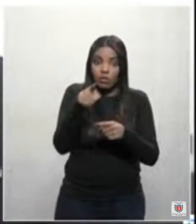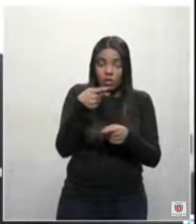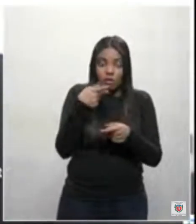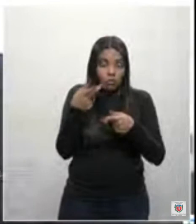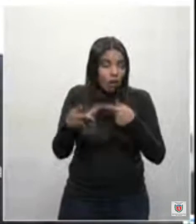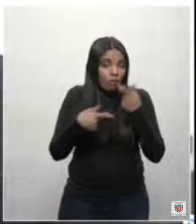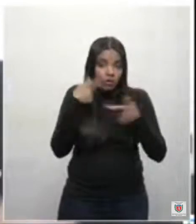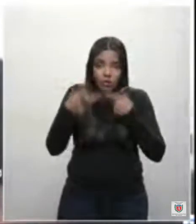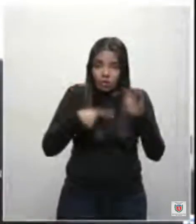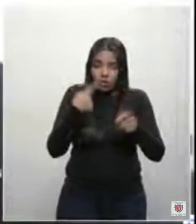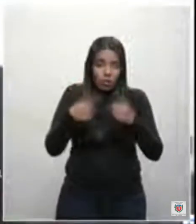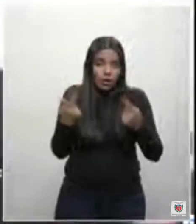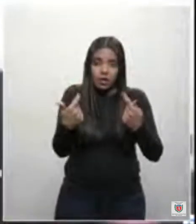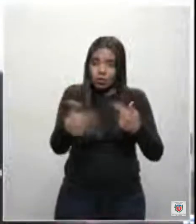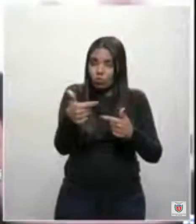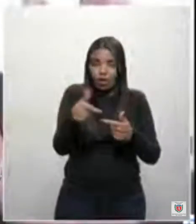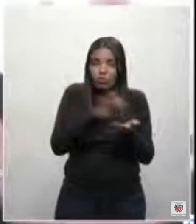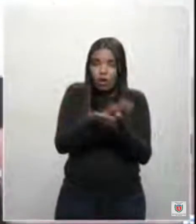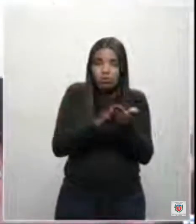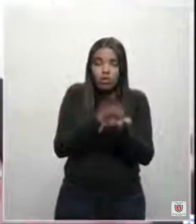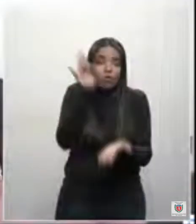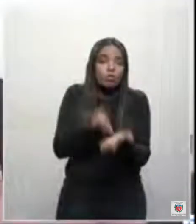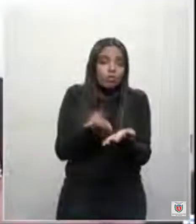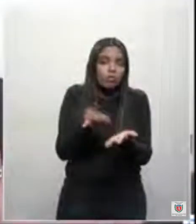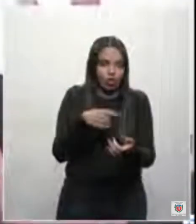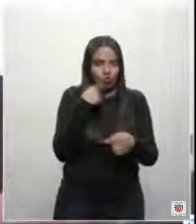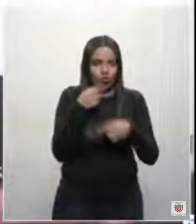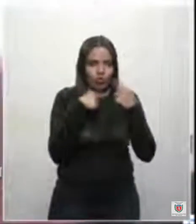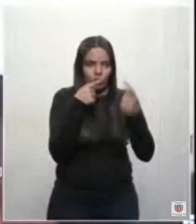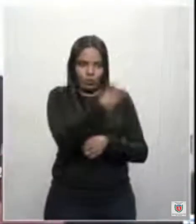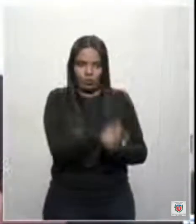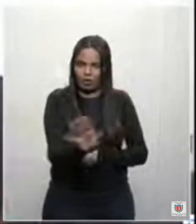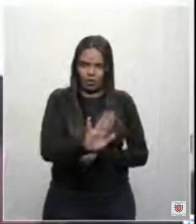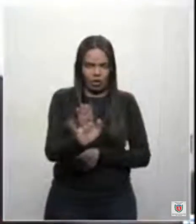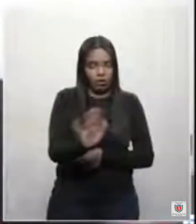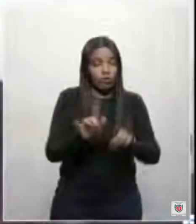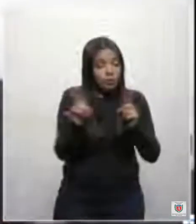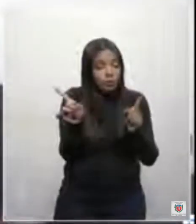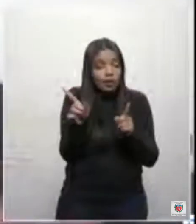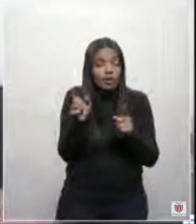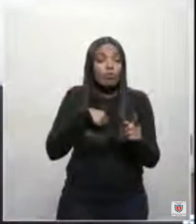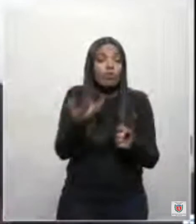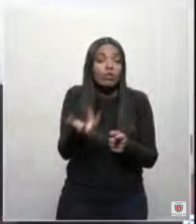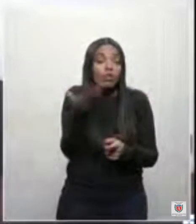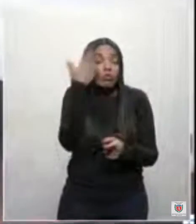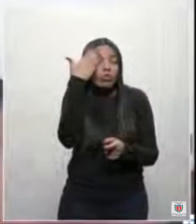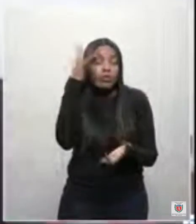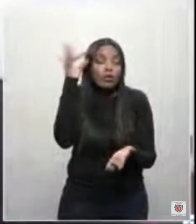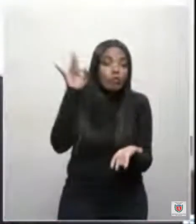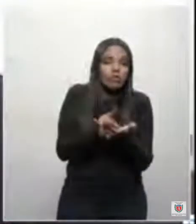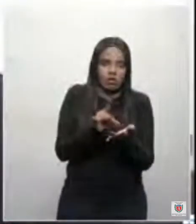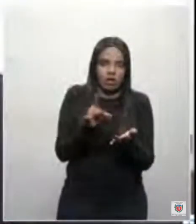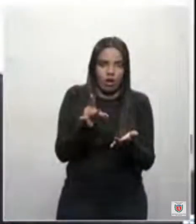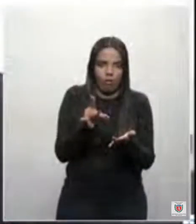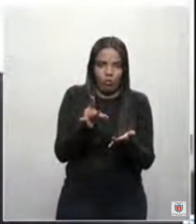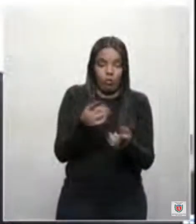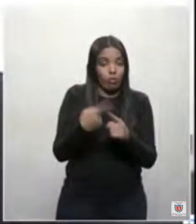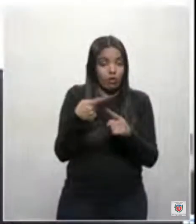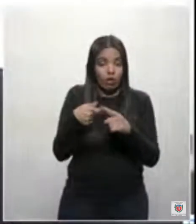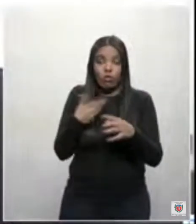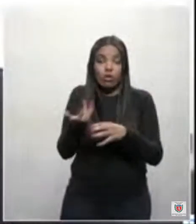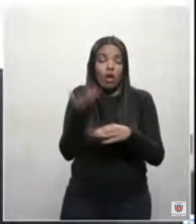Vossa Excelência apresenta. Não que eu duvide delas, longe disso, secretário. É que eu quero dizer que os instrumentos legais que fazem eu chegar a